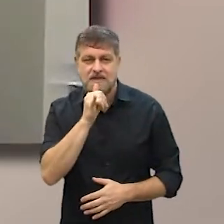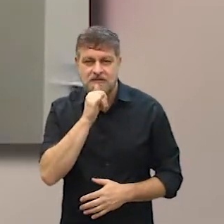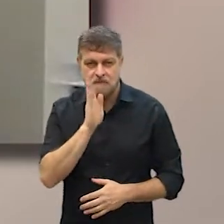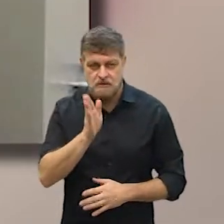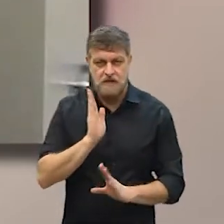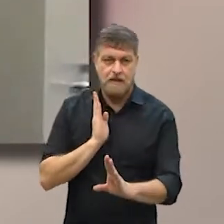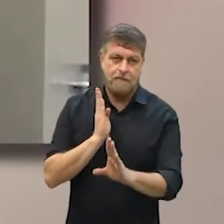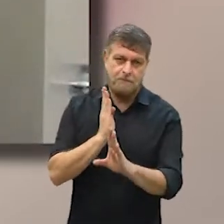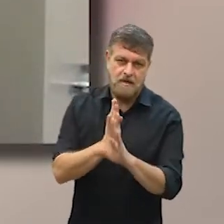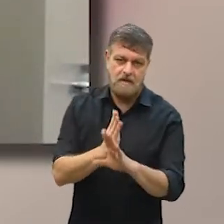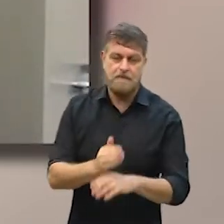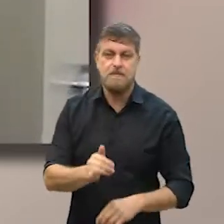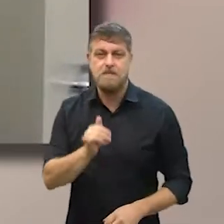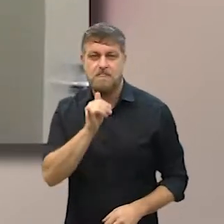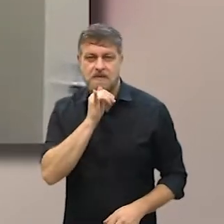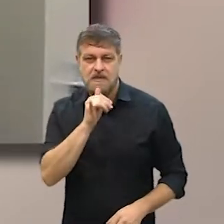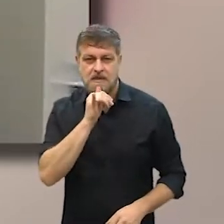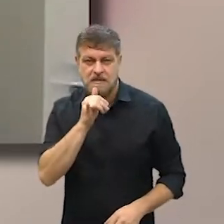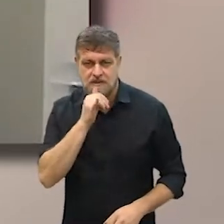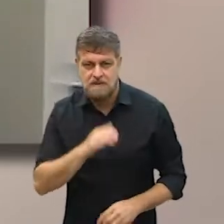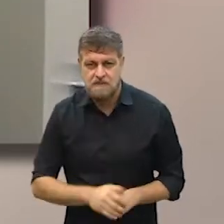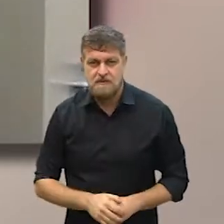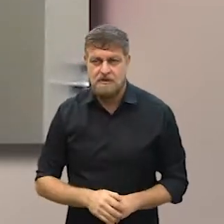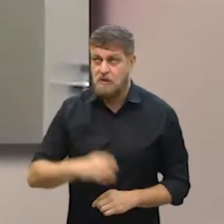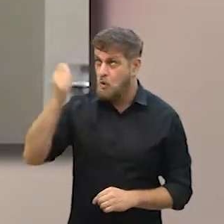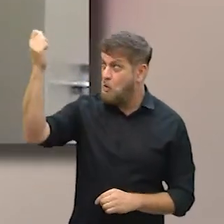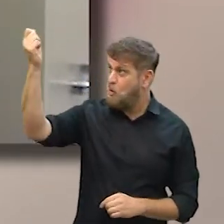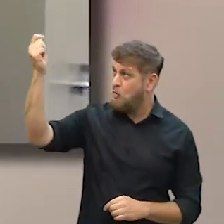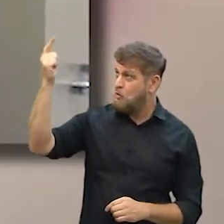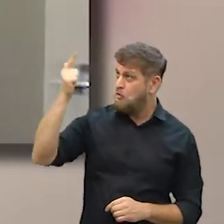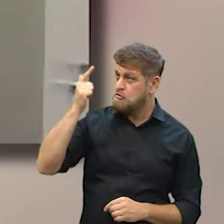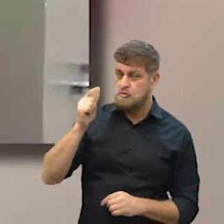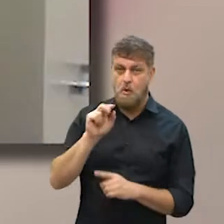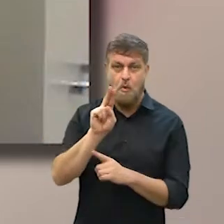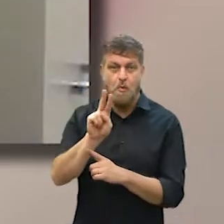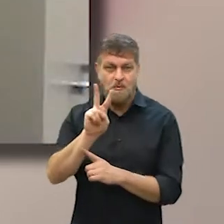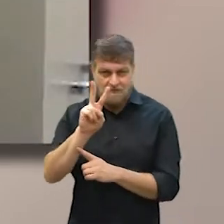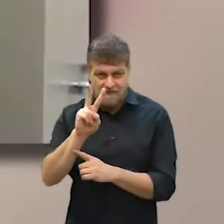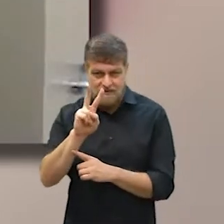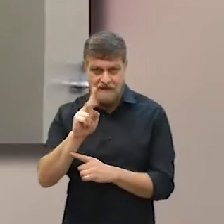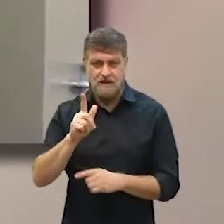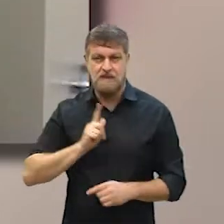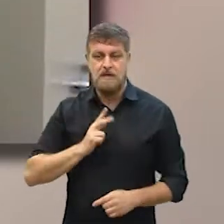alguns os dados como por exemplo a radiação ultra-violeta